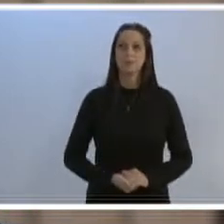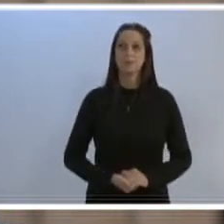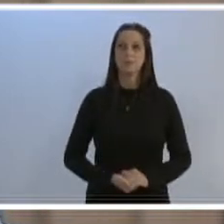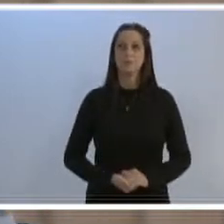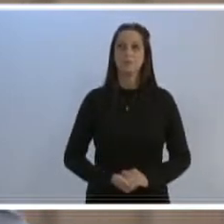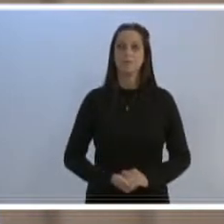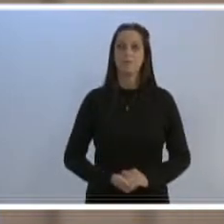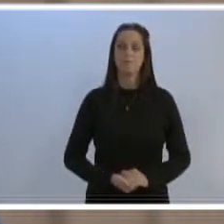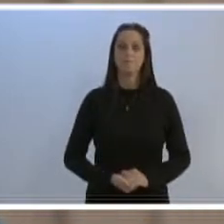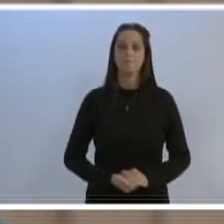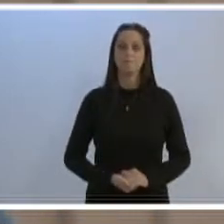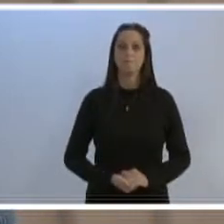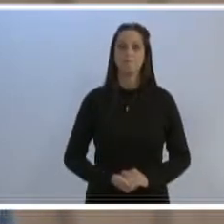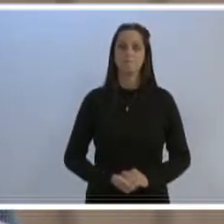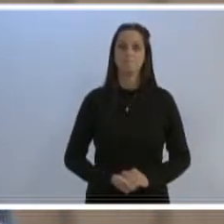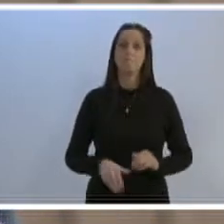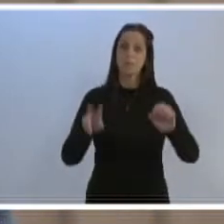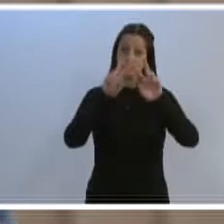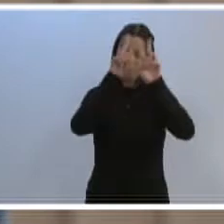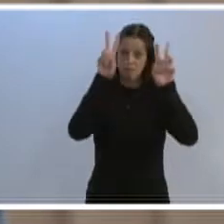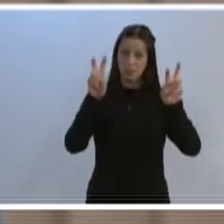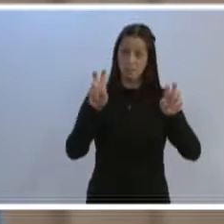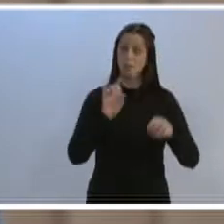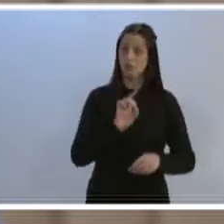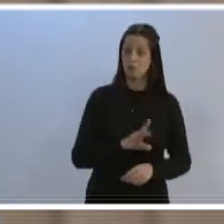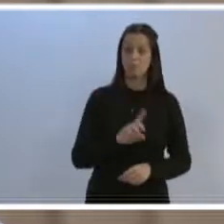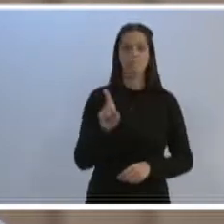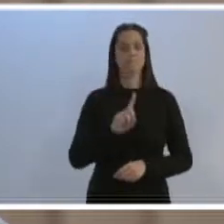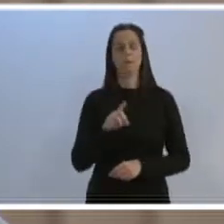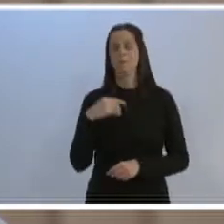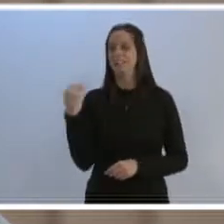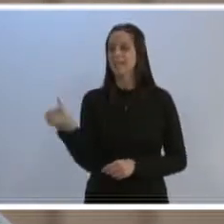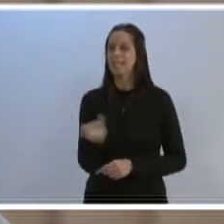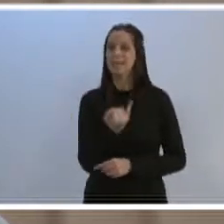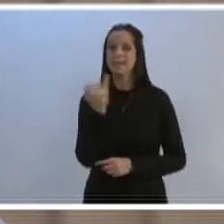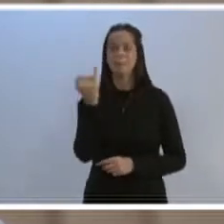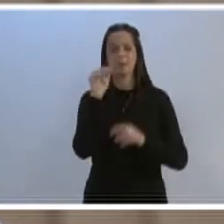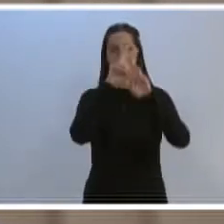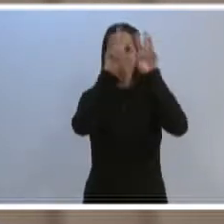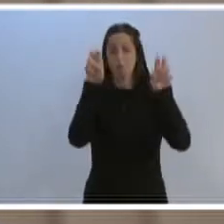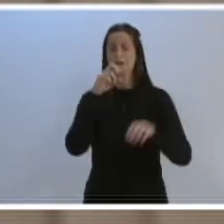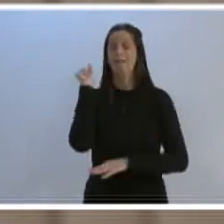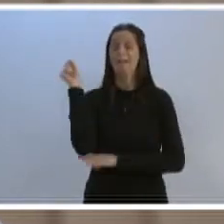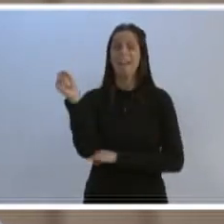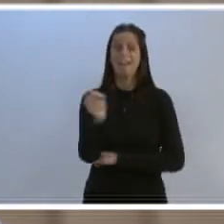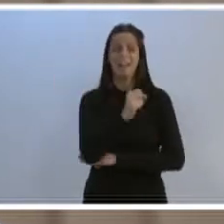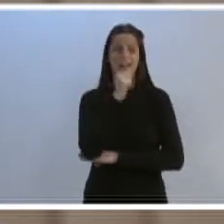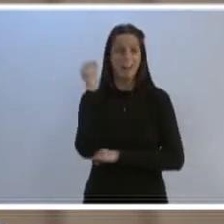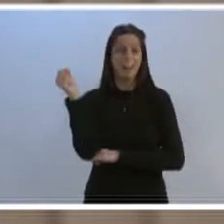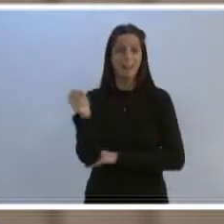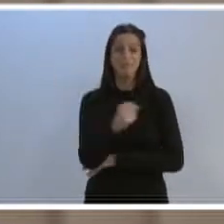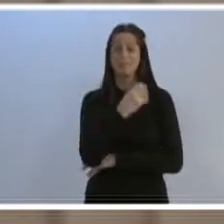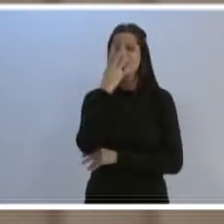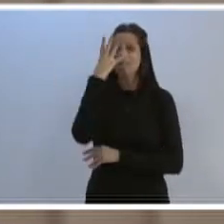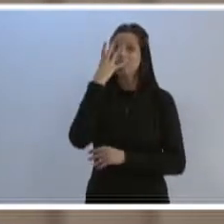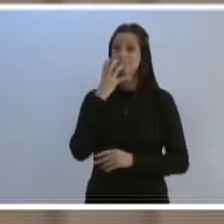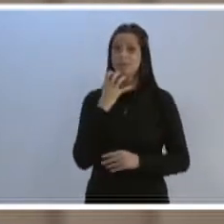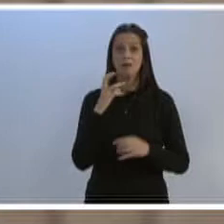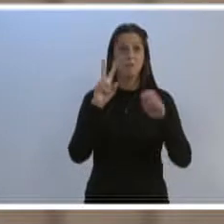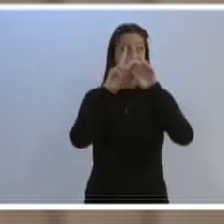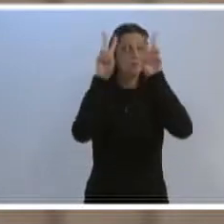não pelo assunto em si mas pela importância do assunto pela gravidade pela seriedade